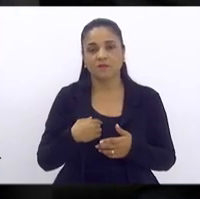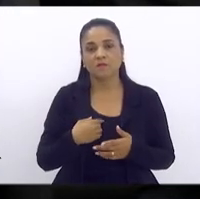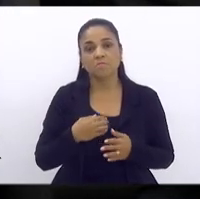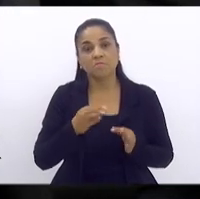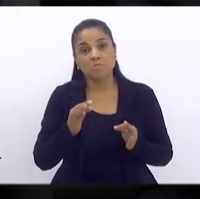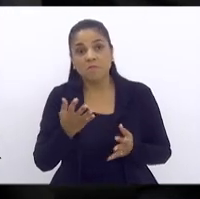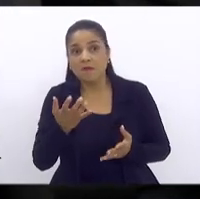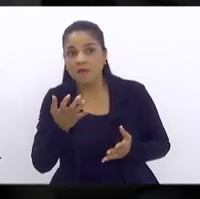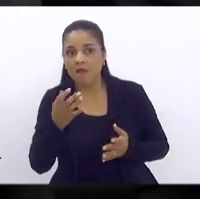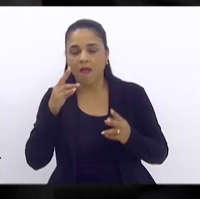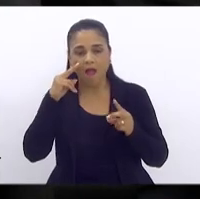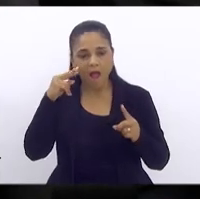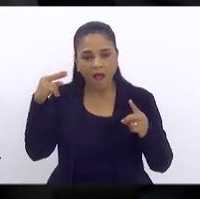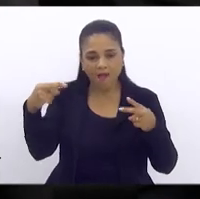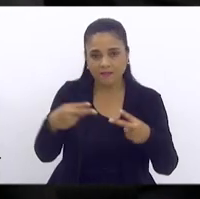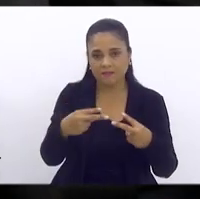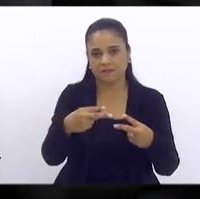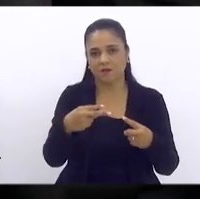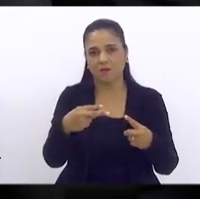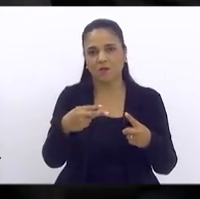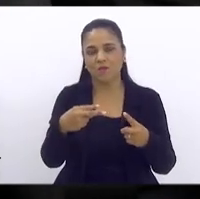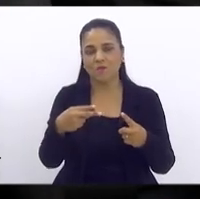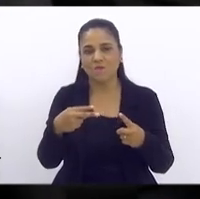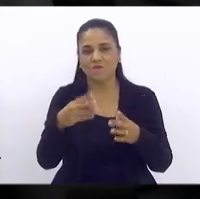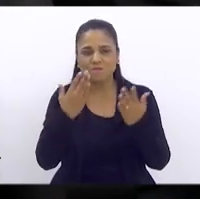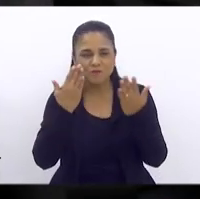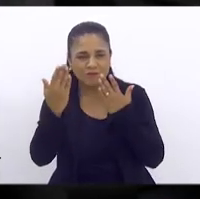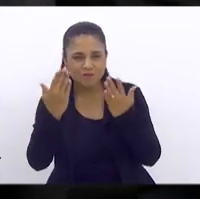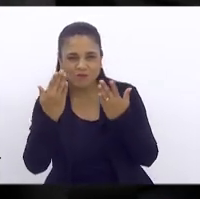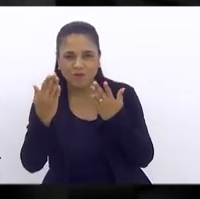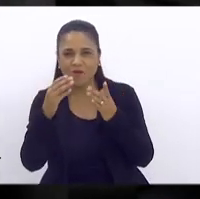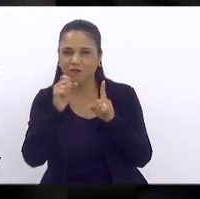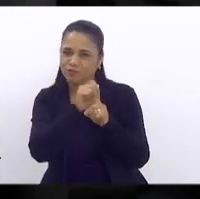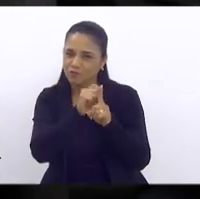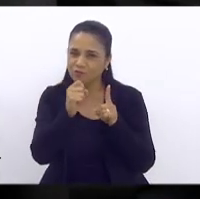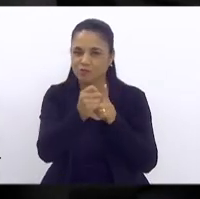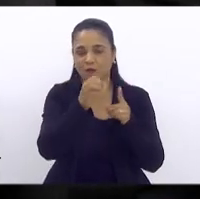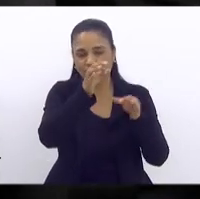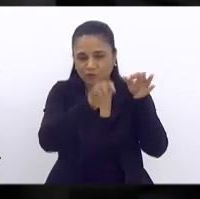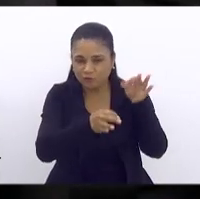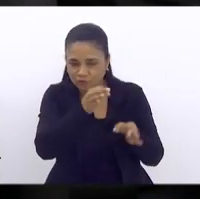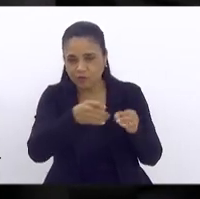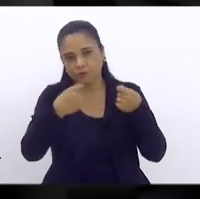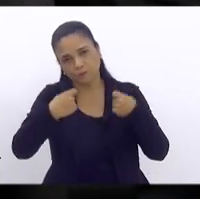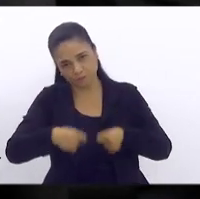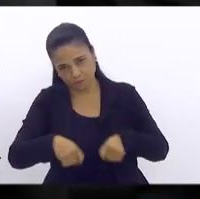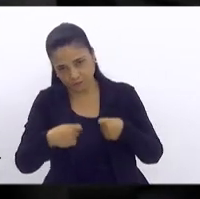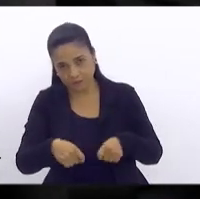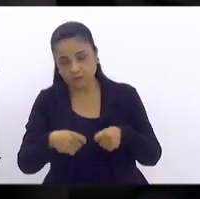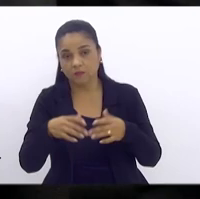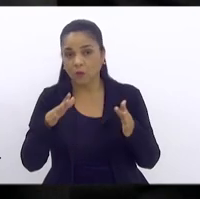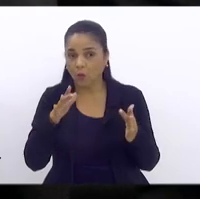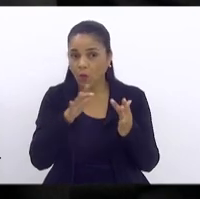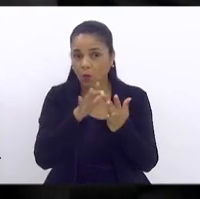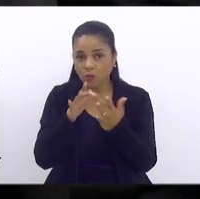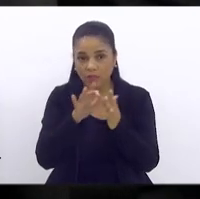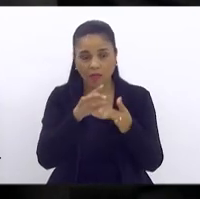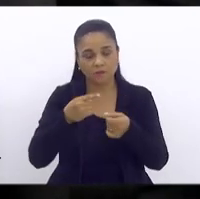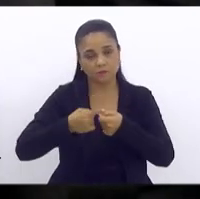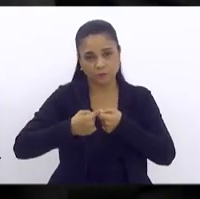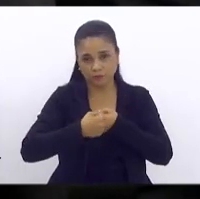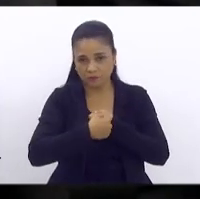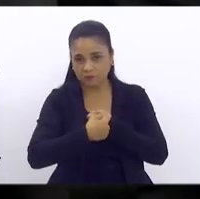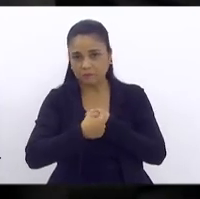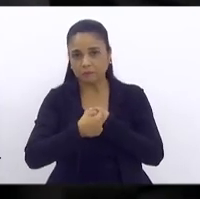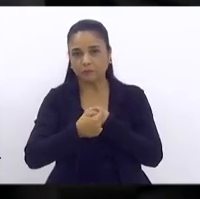mas querem ter uma atenção psicológica, uma atenção social e jurídica. Então, a gente, em contato com esses municípios, né, tem